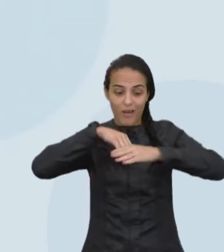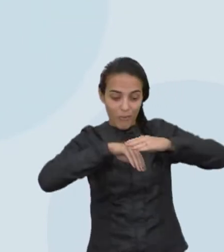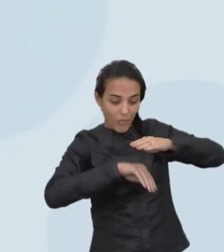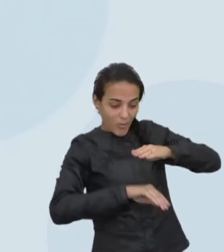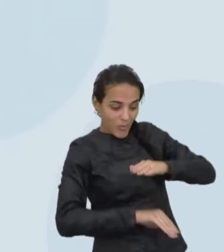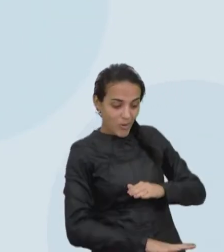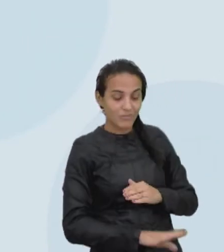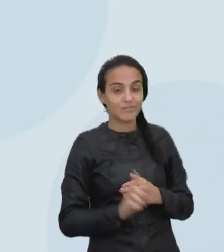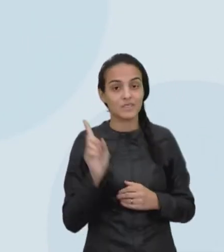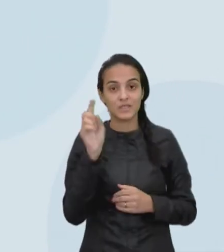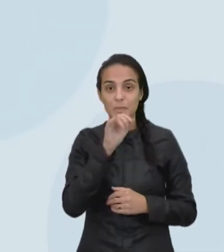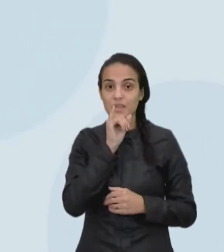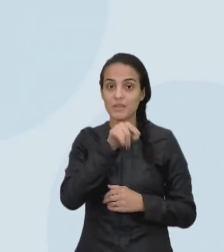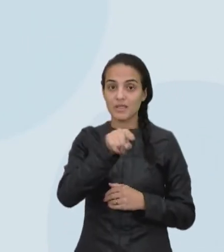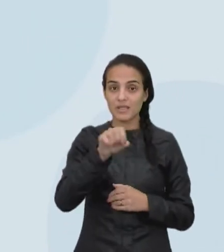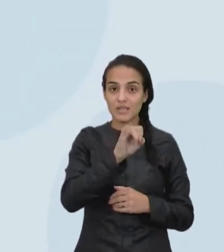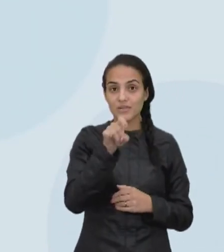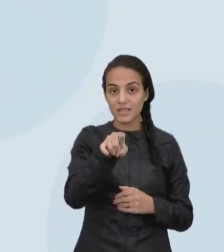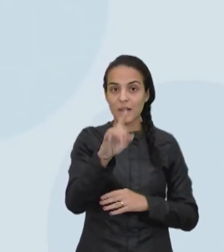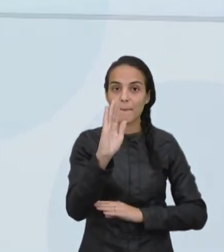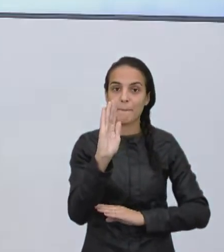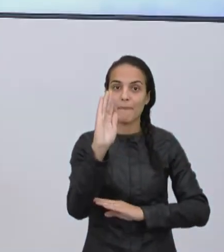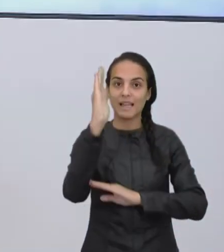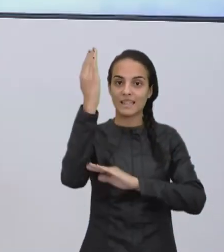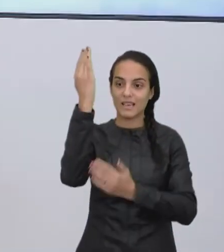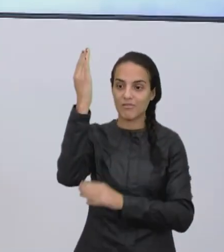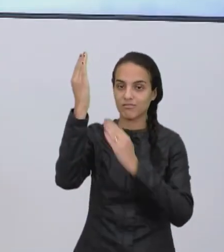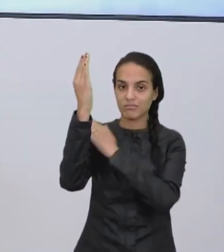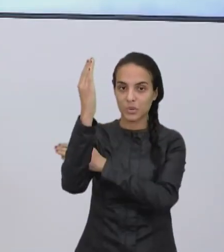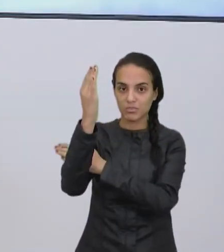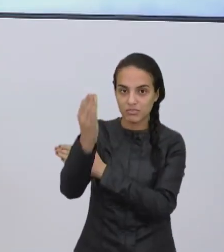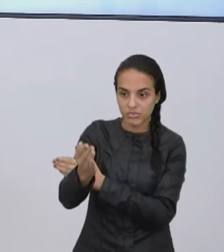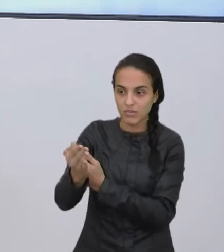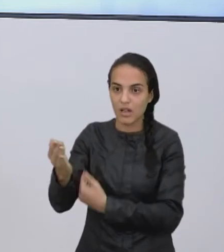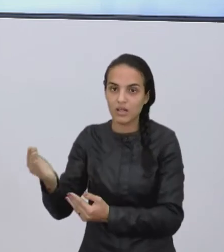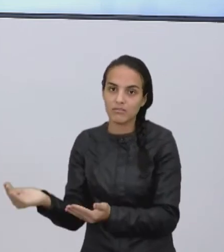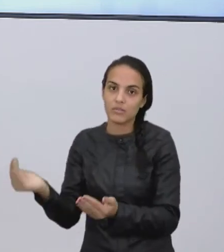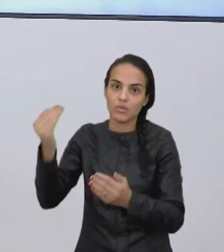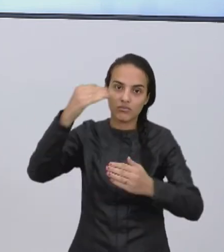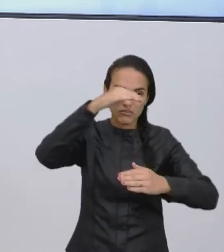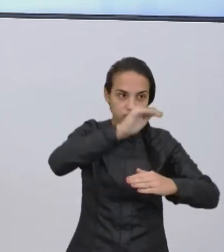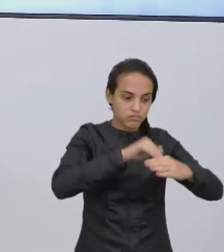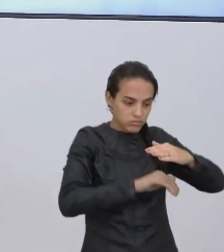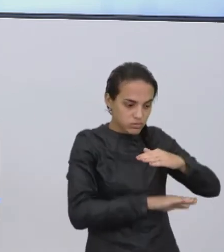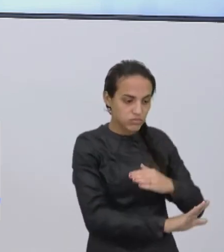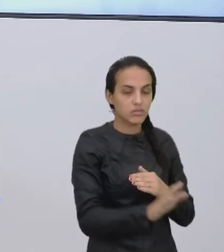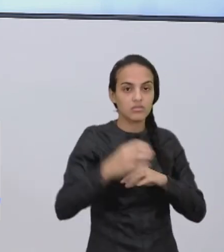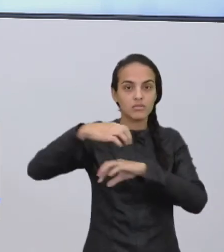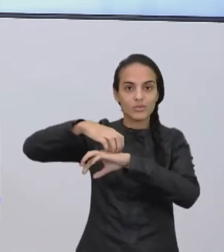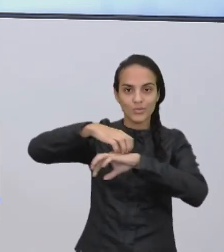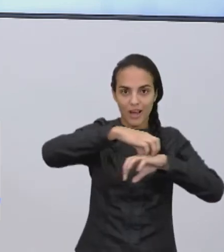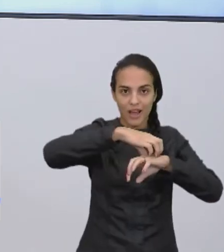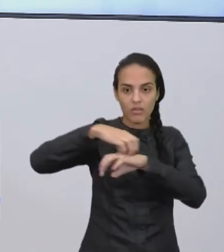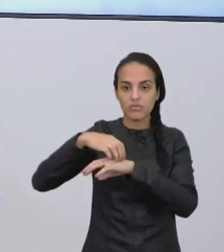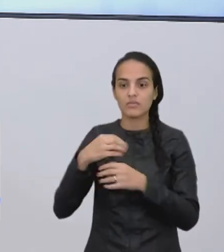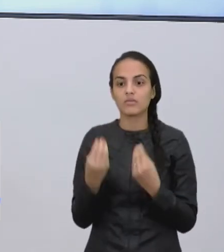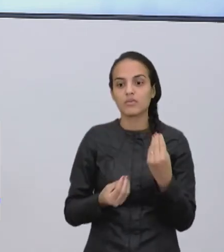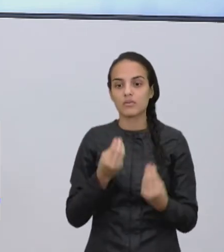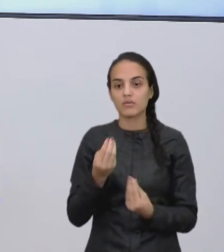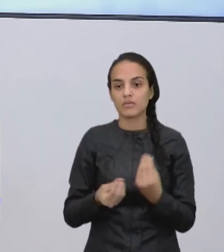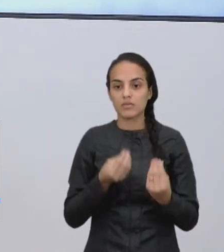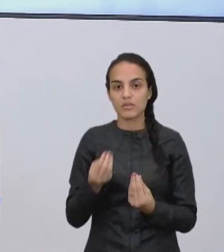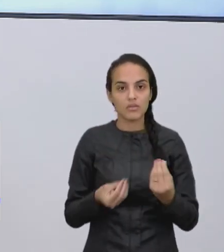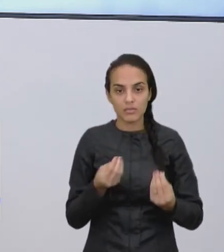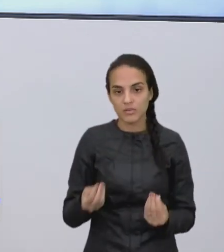se você vai fazer transporte de madeira, também é muito difícil, né? E se, por exemplo, a gente tivesse uma termoelétrica de madeira, onde a gente